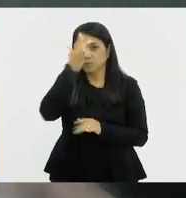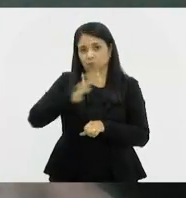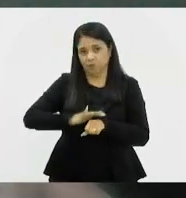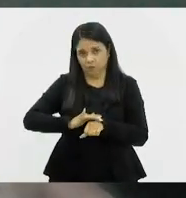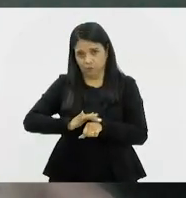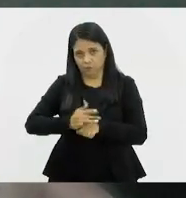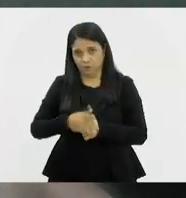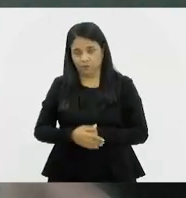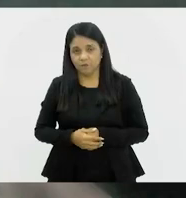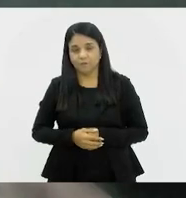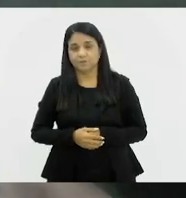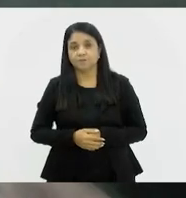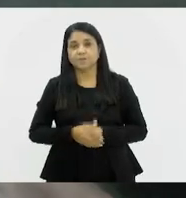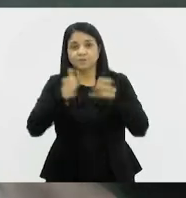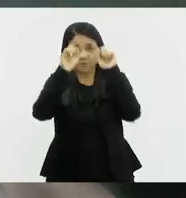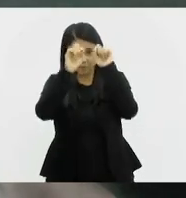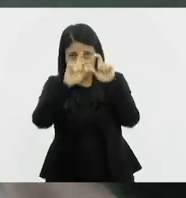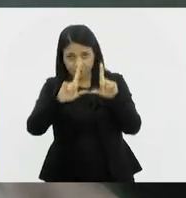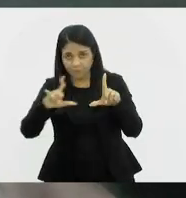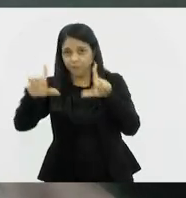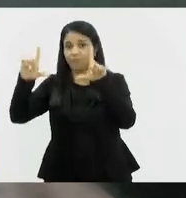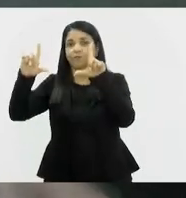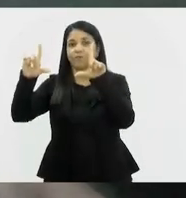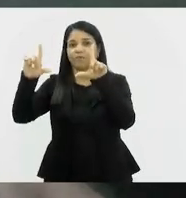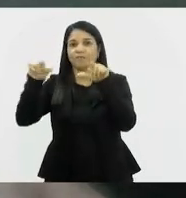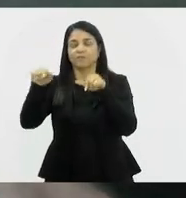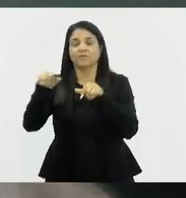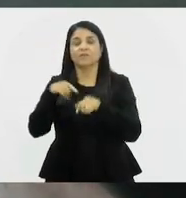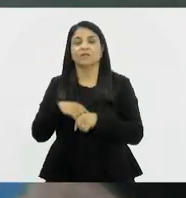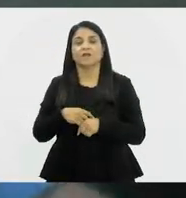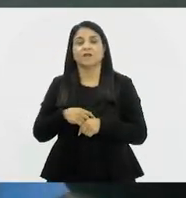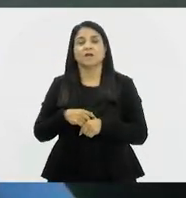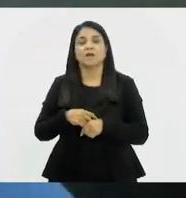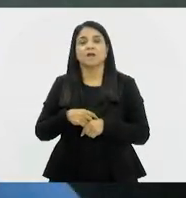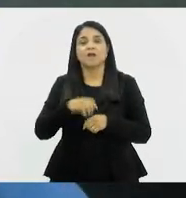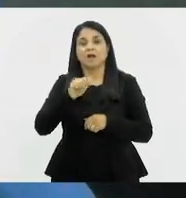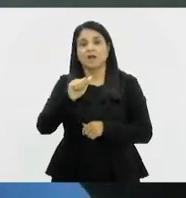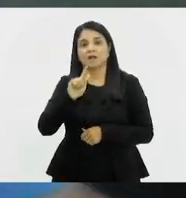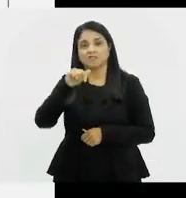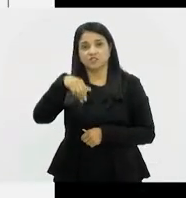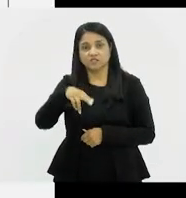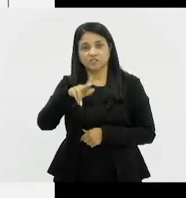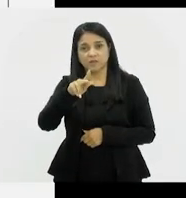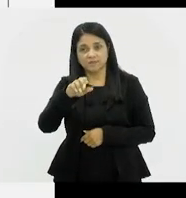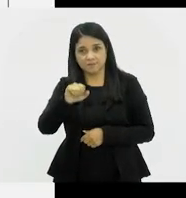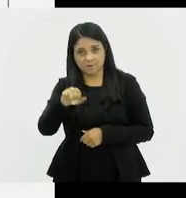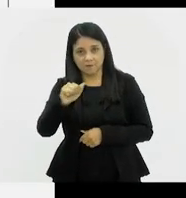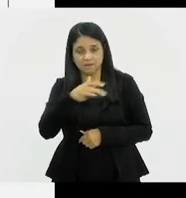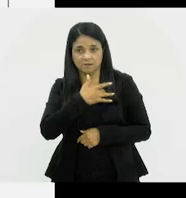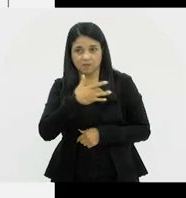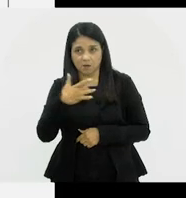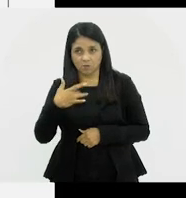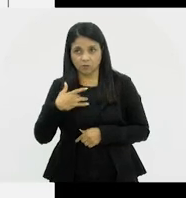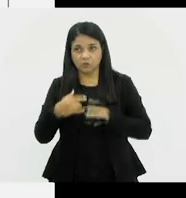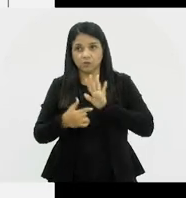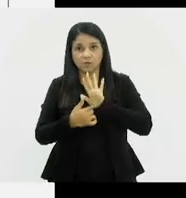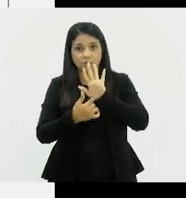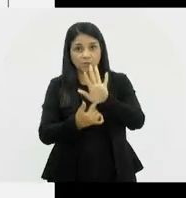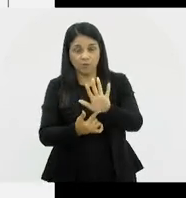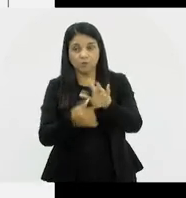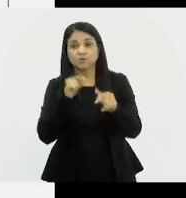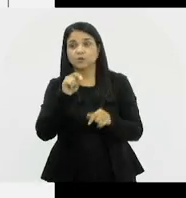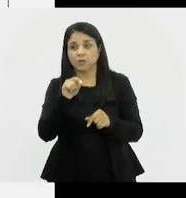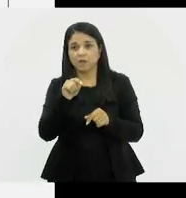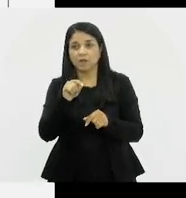Próximo. E ali, da Agência Nacional de Saúde, alertando a medicina suplementar que